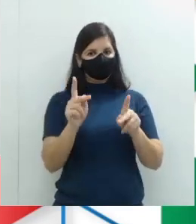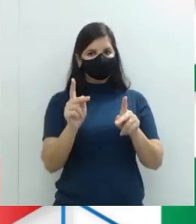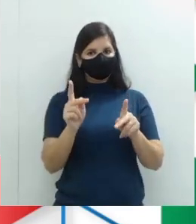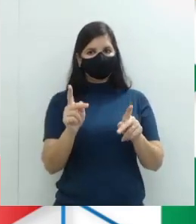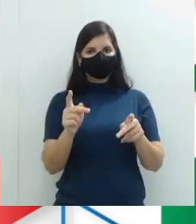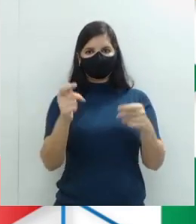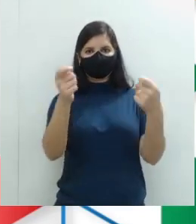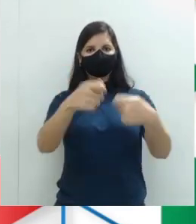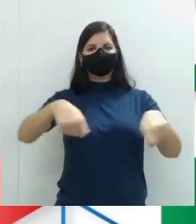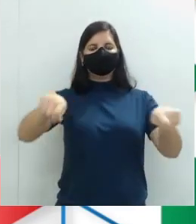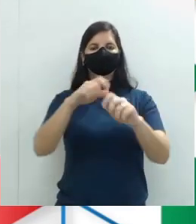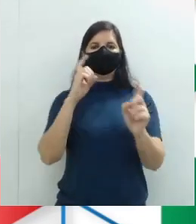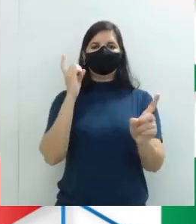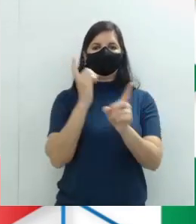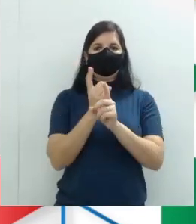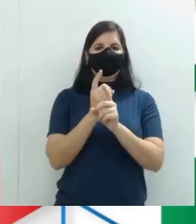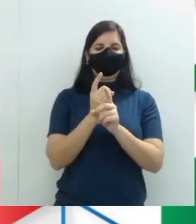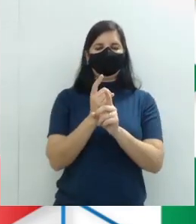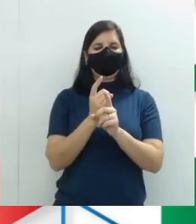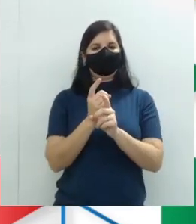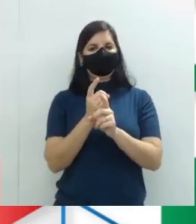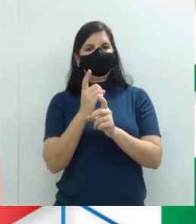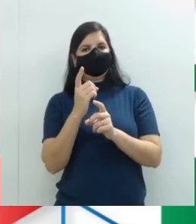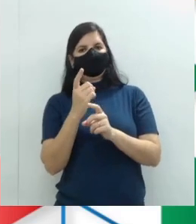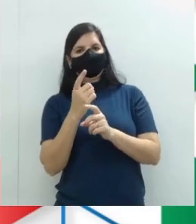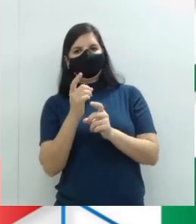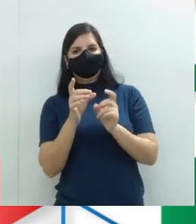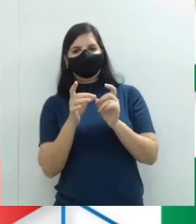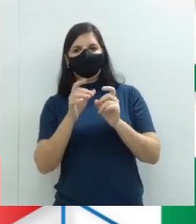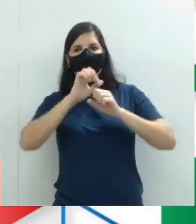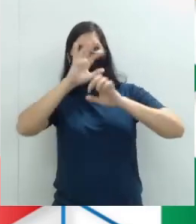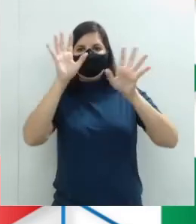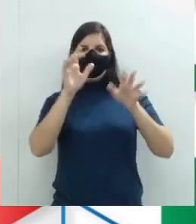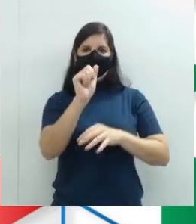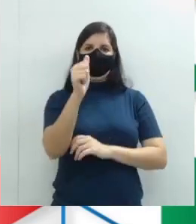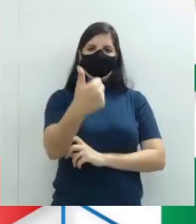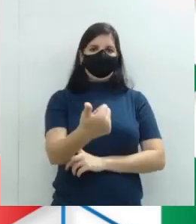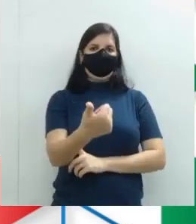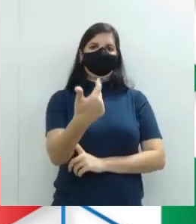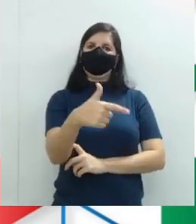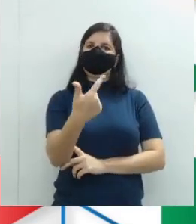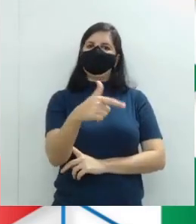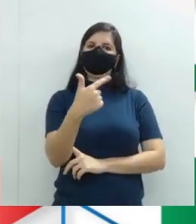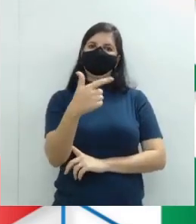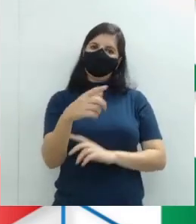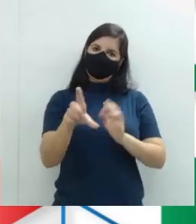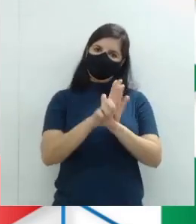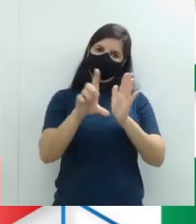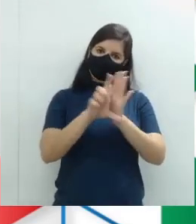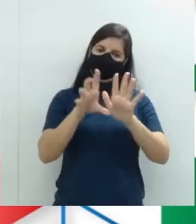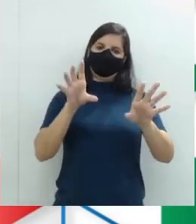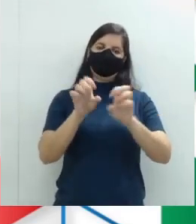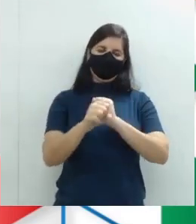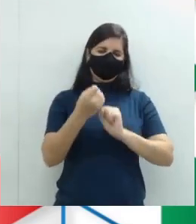precisei achar, identificar ou deixar claro o A1. Com essa lei de formação, eu acho todos eles, eu